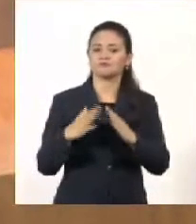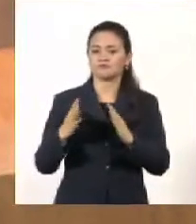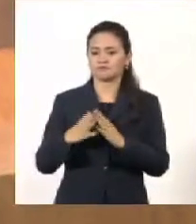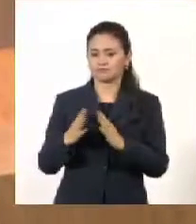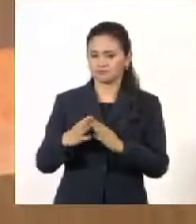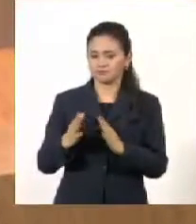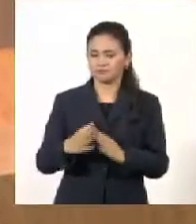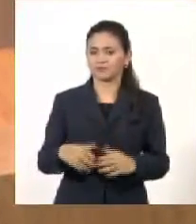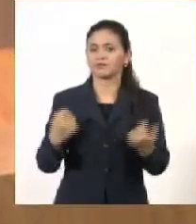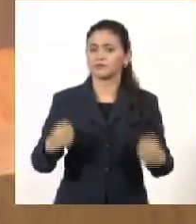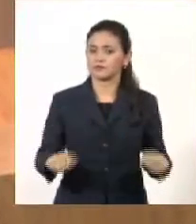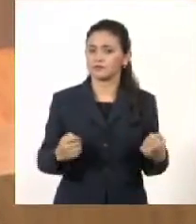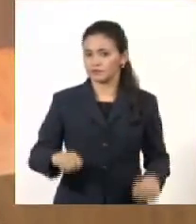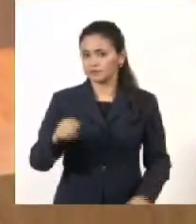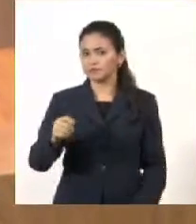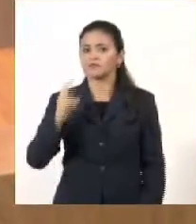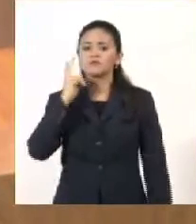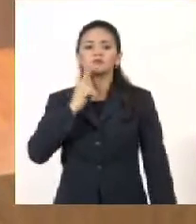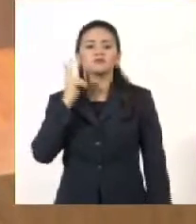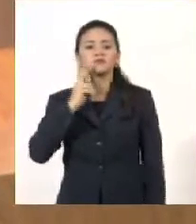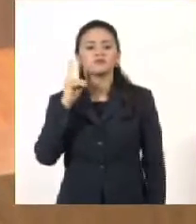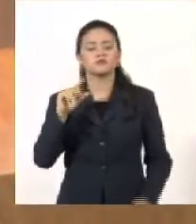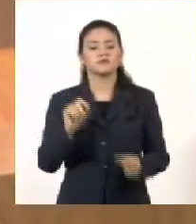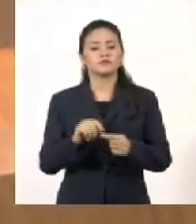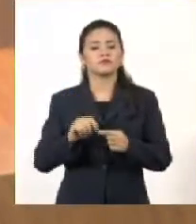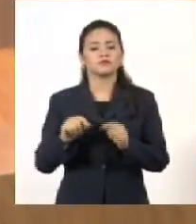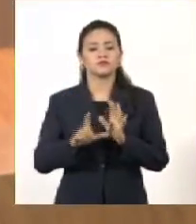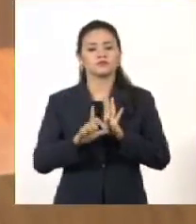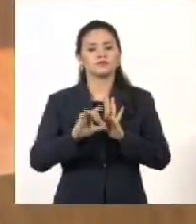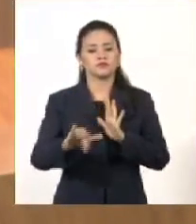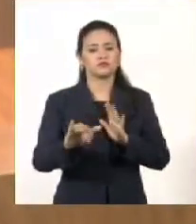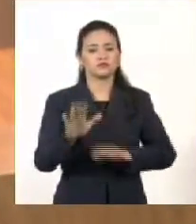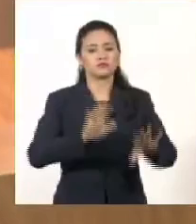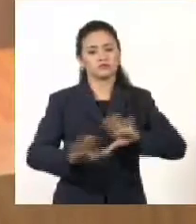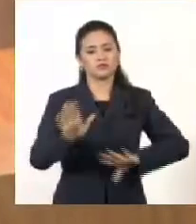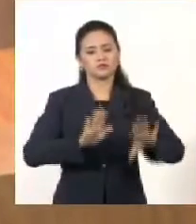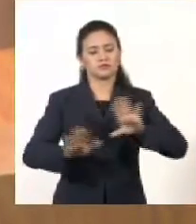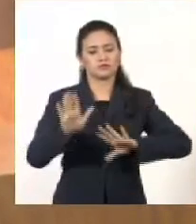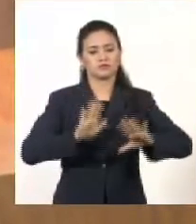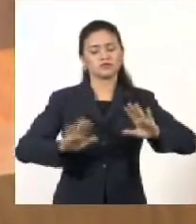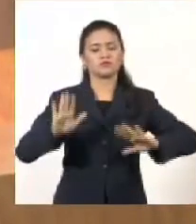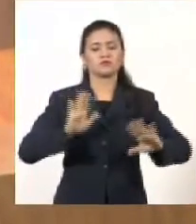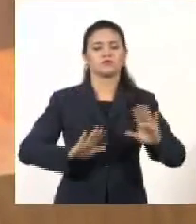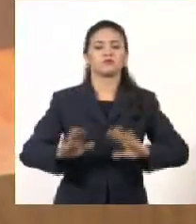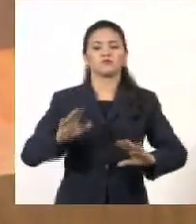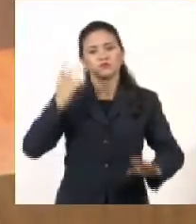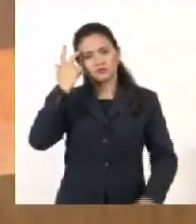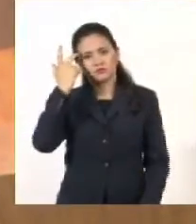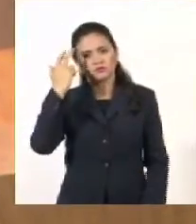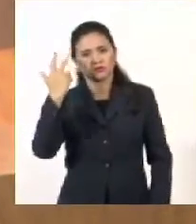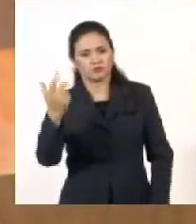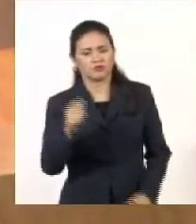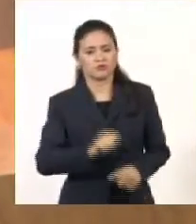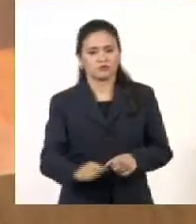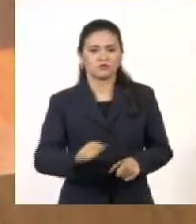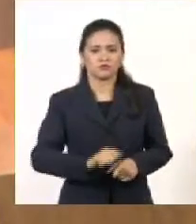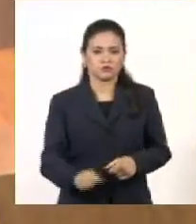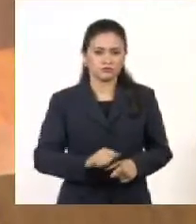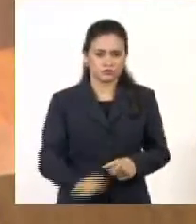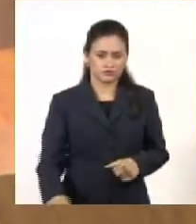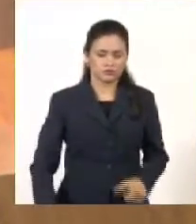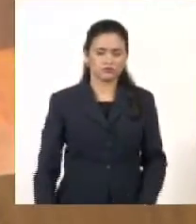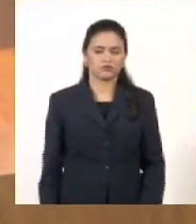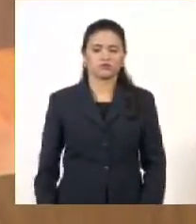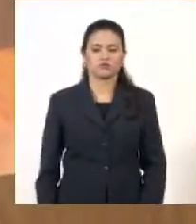vereadores façam urgentemente uma lei para preservar o patrimônio histórico da cidade de Pinheiro. É muito